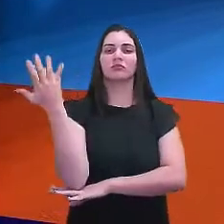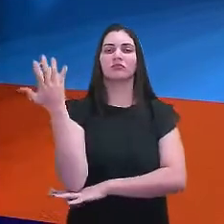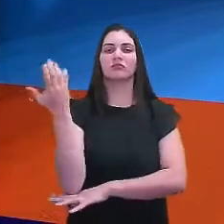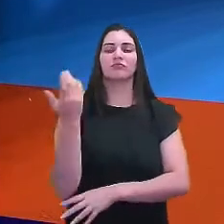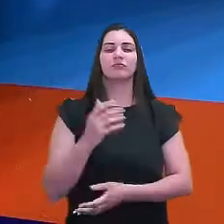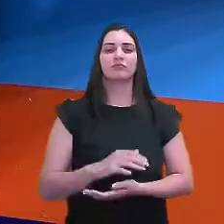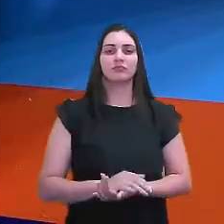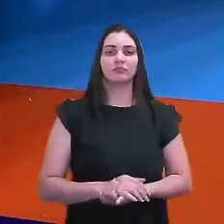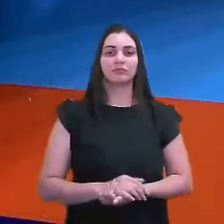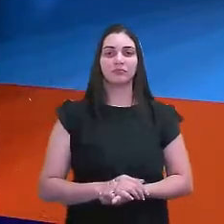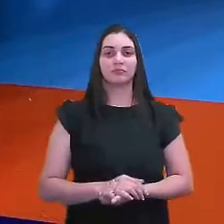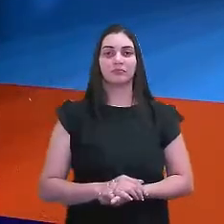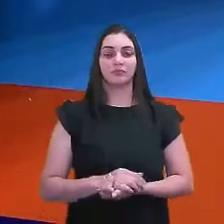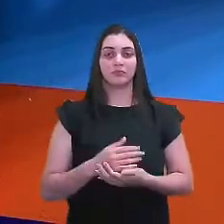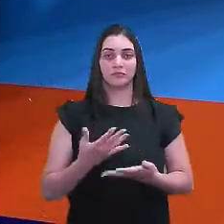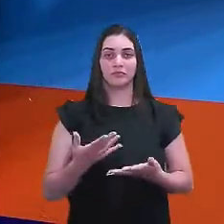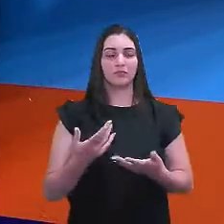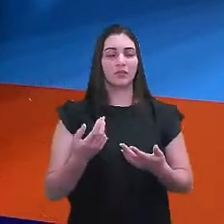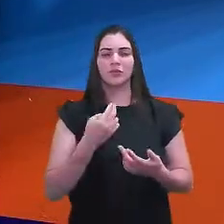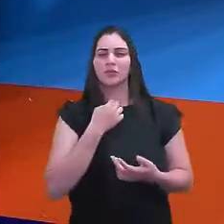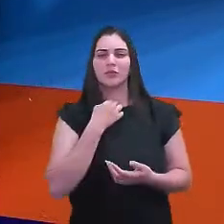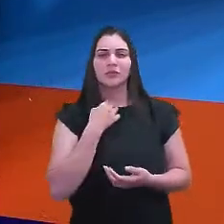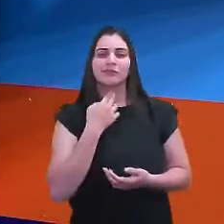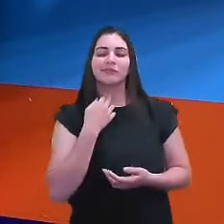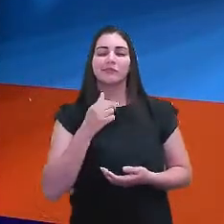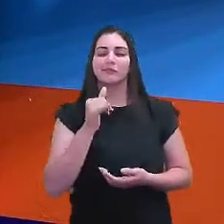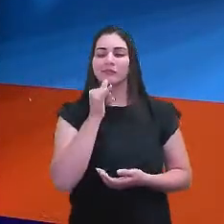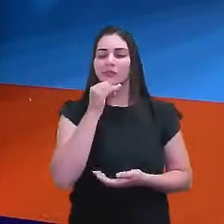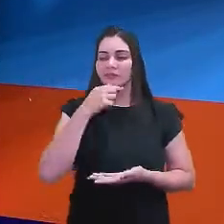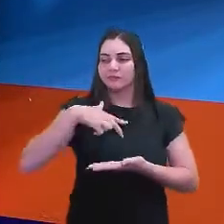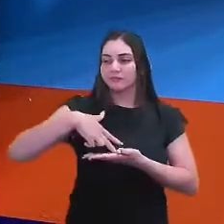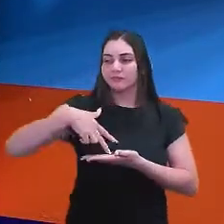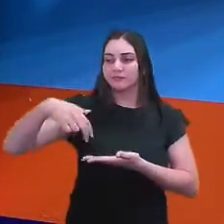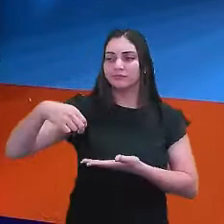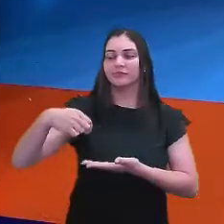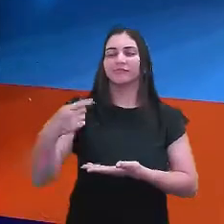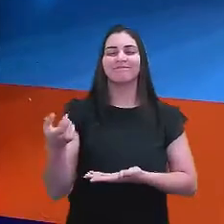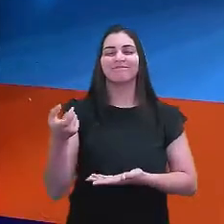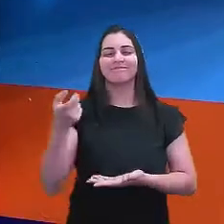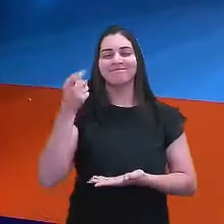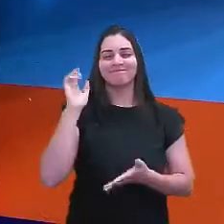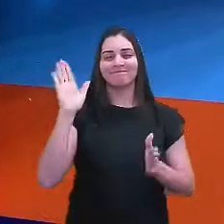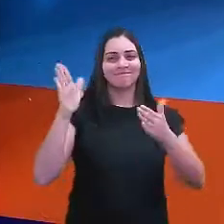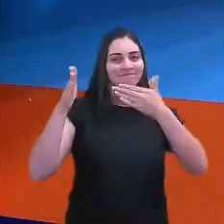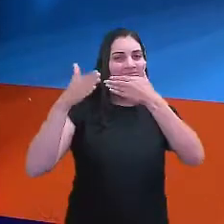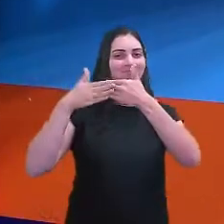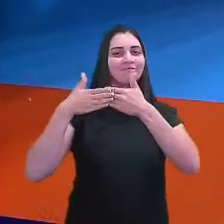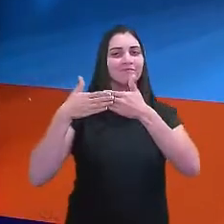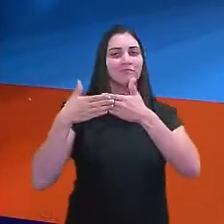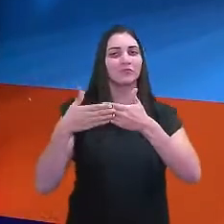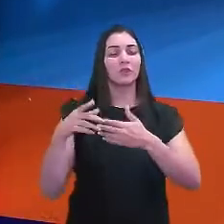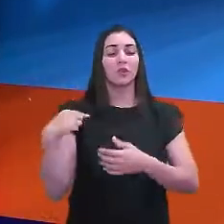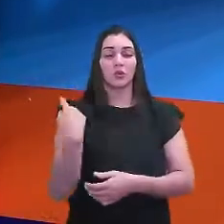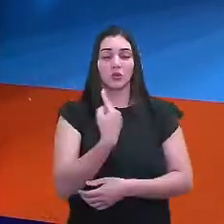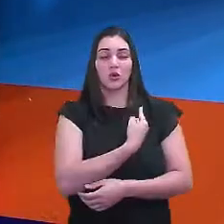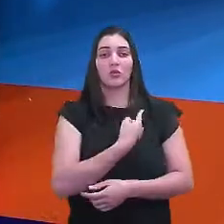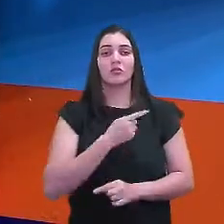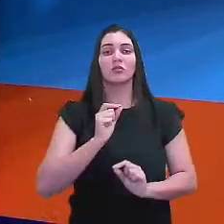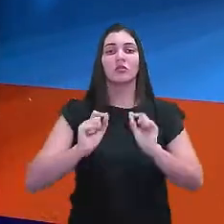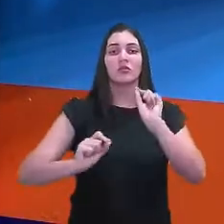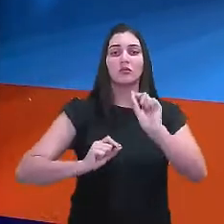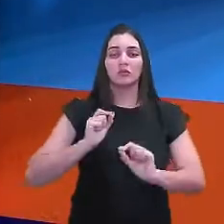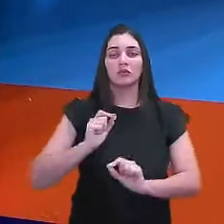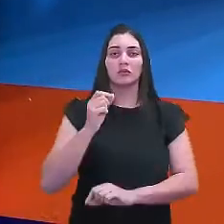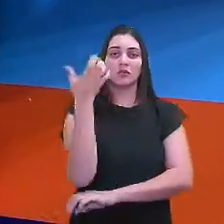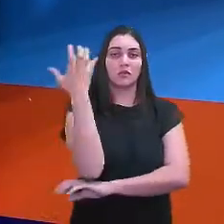parte dessa ecologia. Não podemos ficar deslocados, não podemos ficar alienados e estranhados. Nós somos ecossistemas,